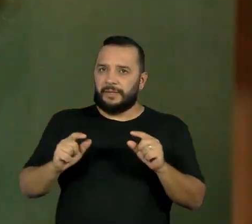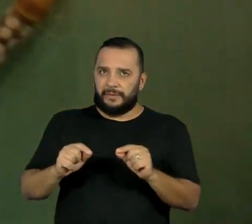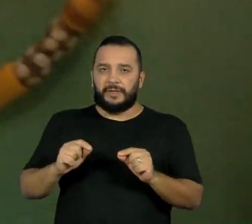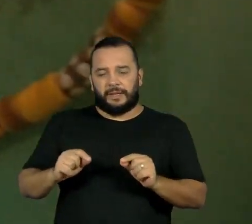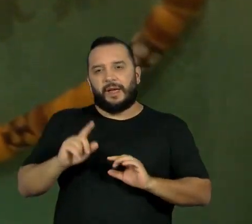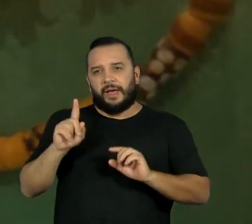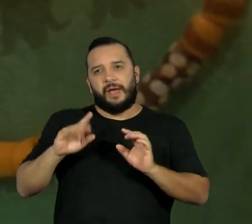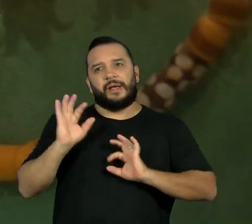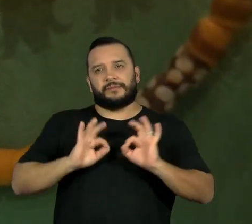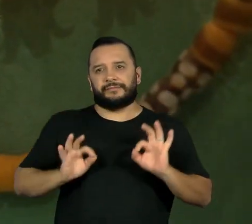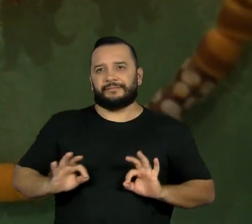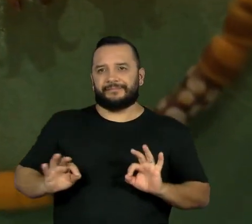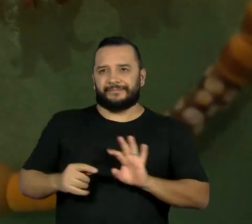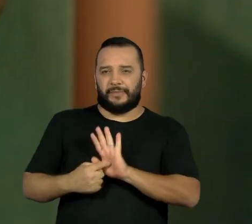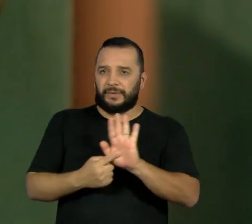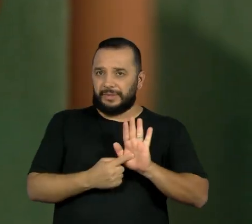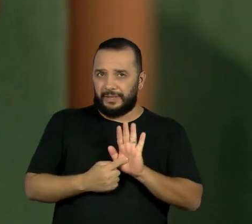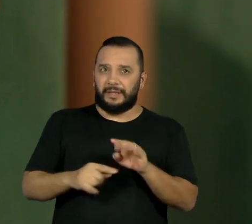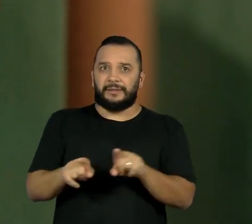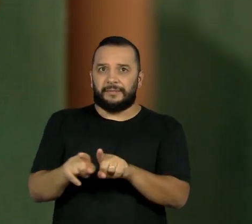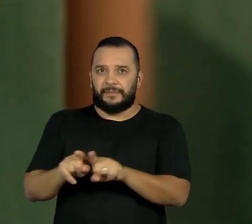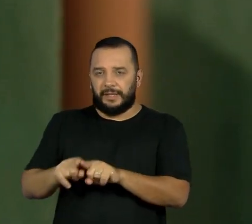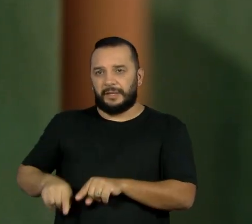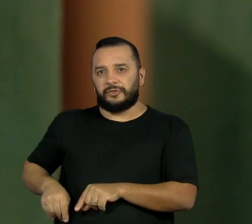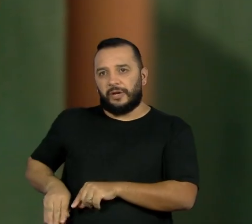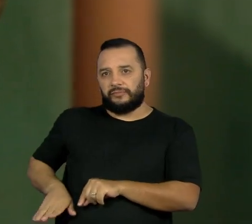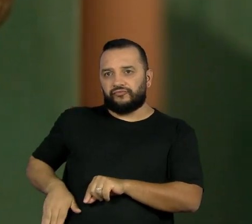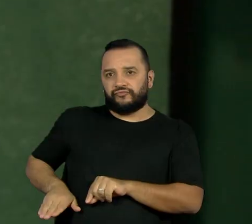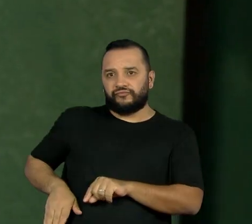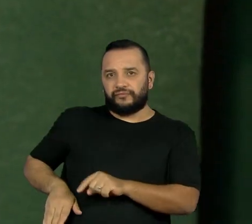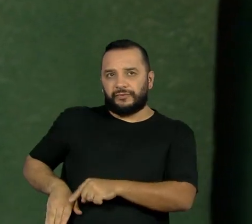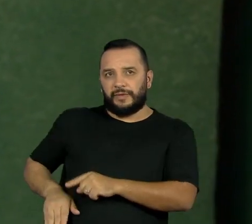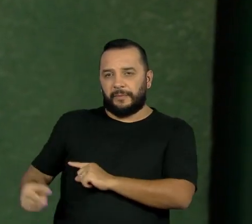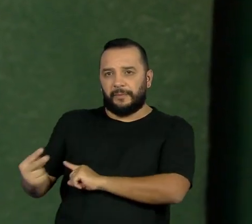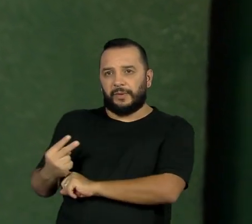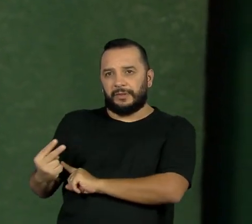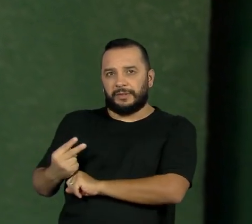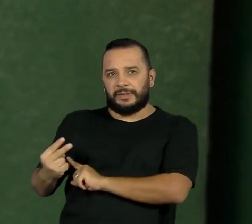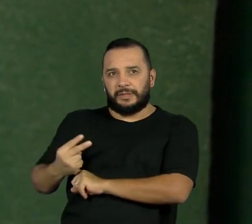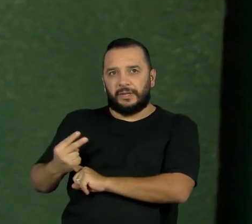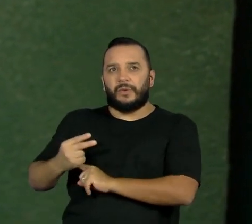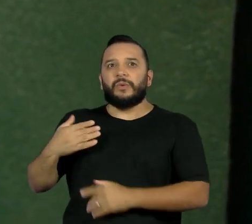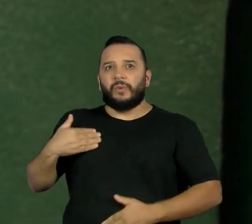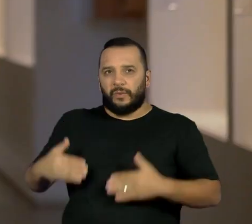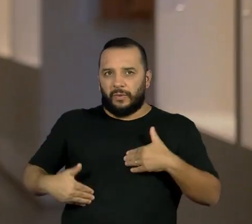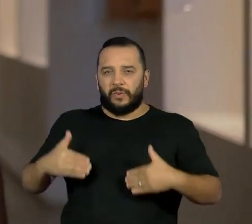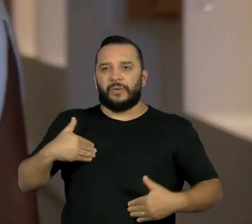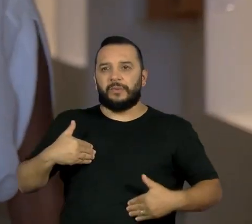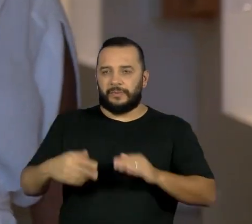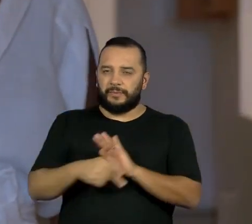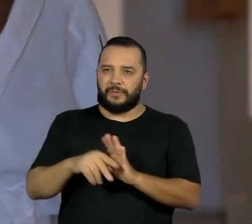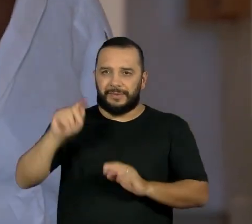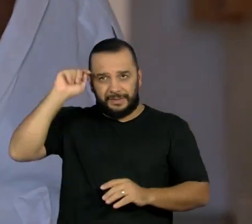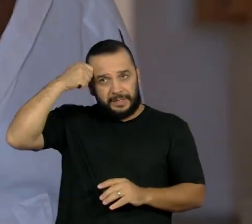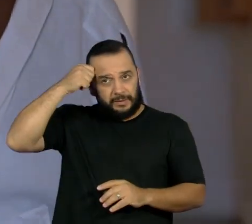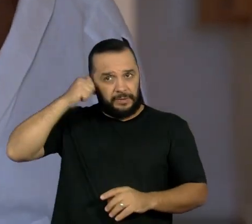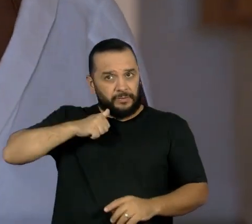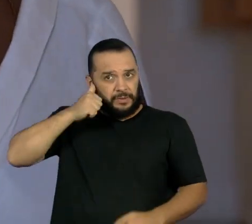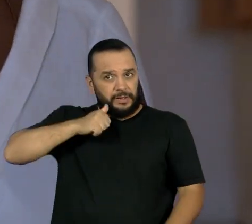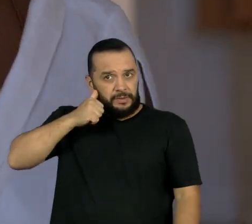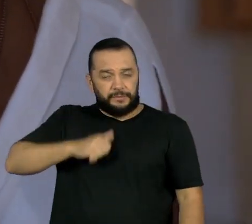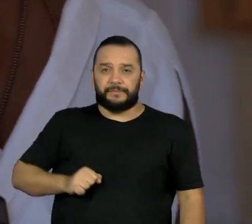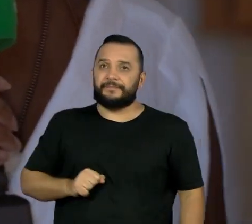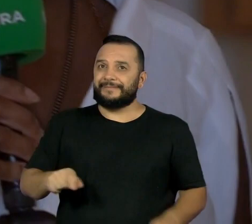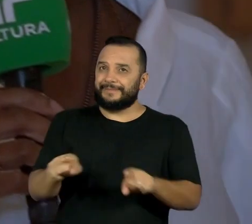adorno, mas também uma relação de proteção desses corpos negros e femininos. Nessa outra parte do museu,